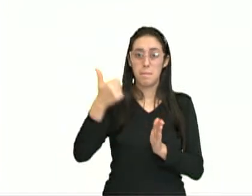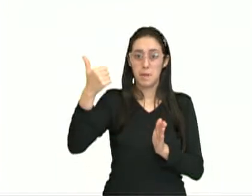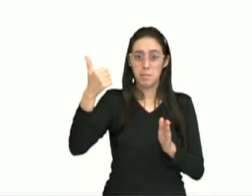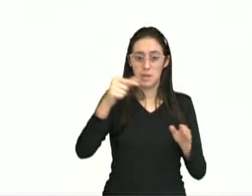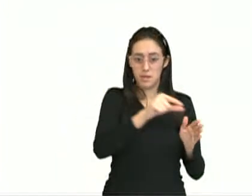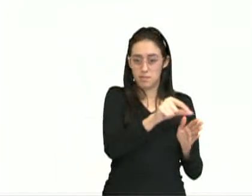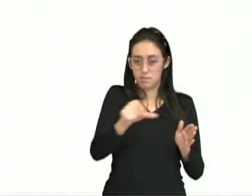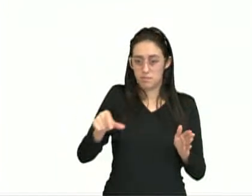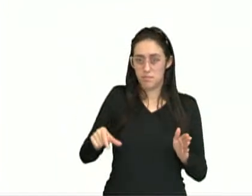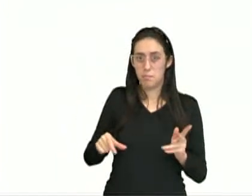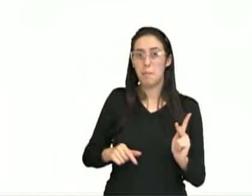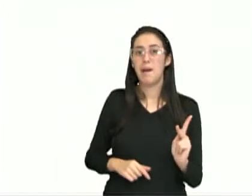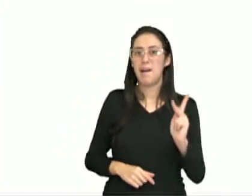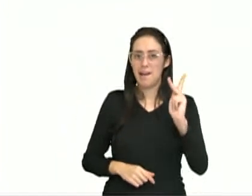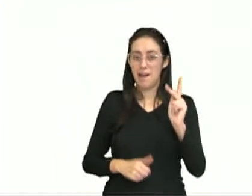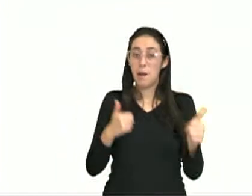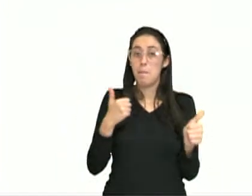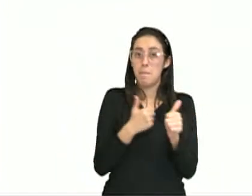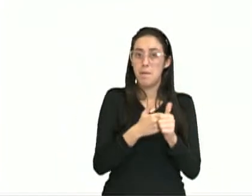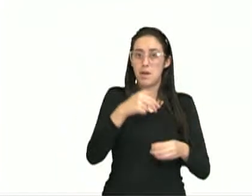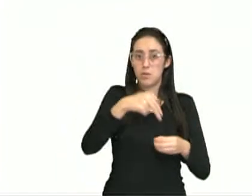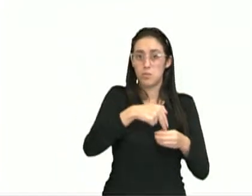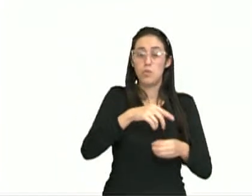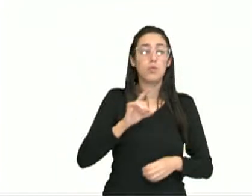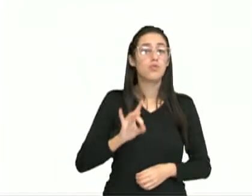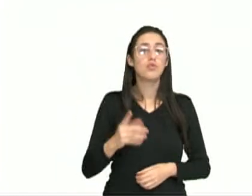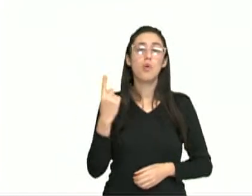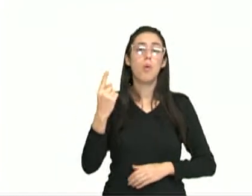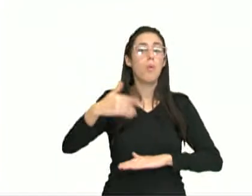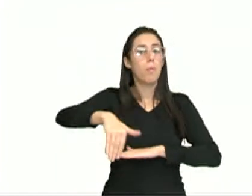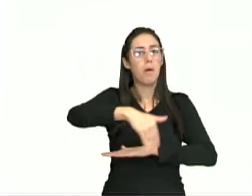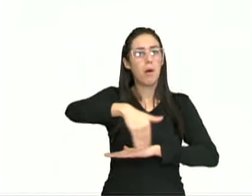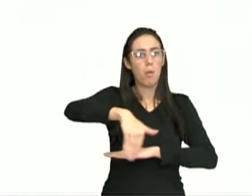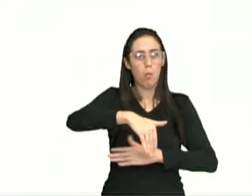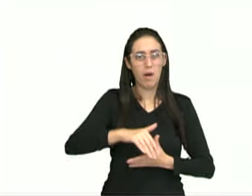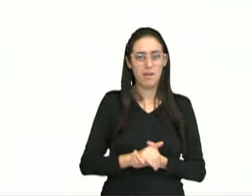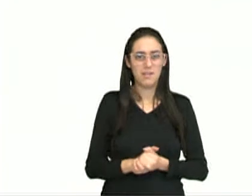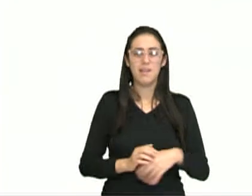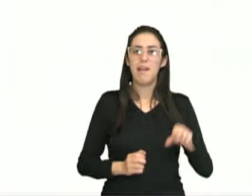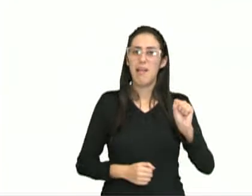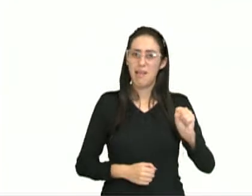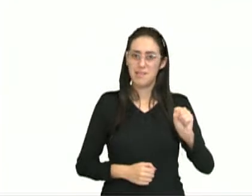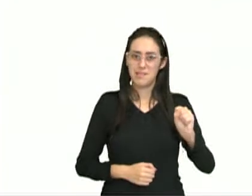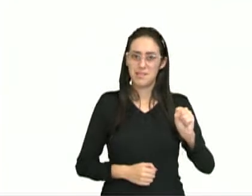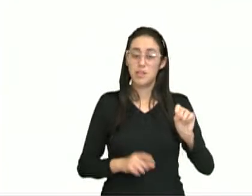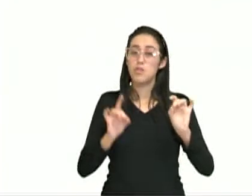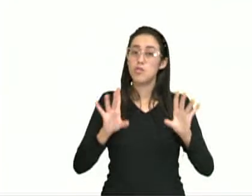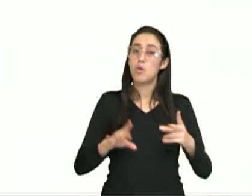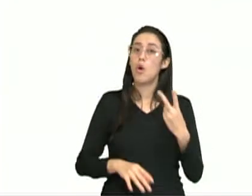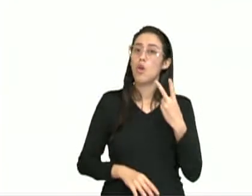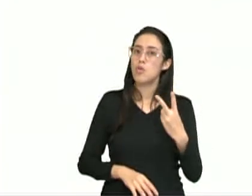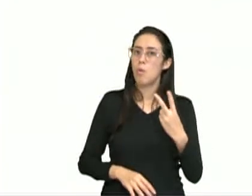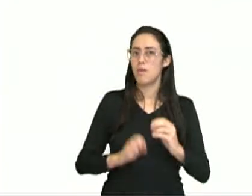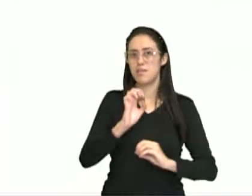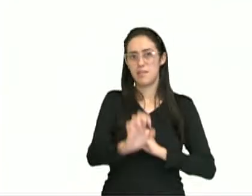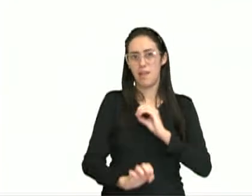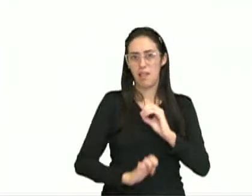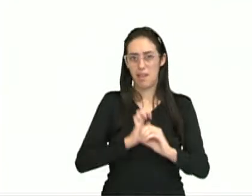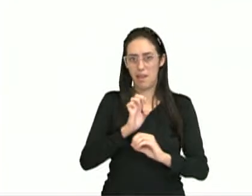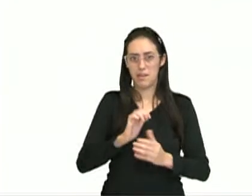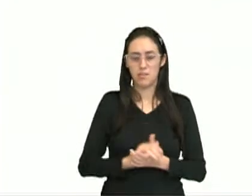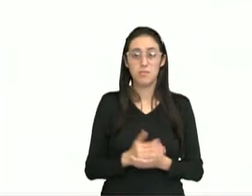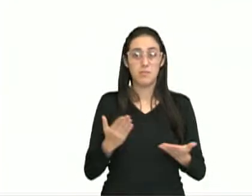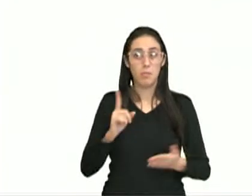que está mais próximo do núcleo, só tem uma rua, que é a rua do tipo S, que cabem no máximo 2 elétrons. Então, nesse nível